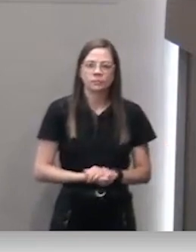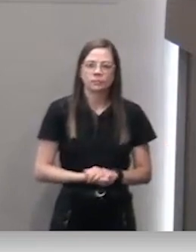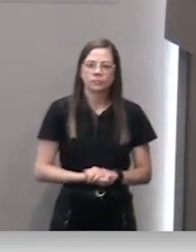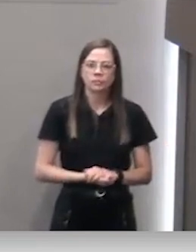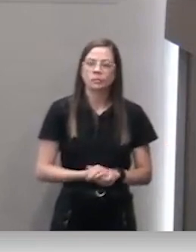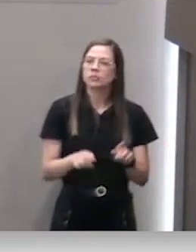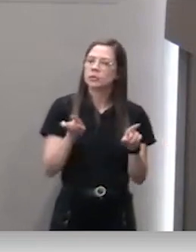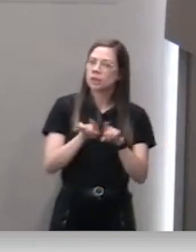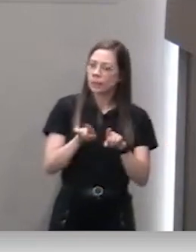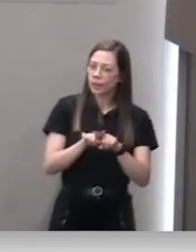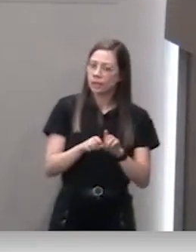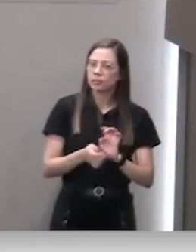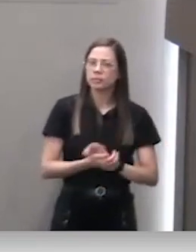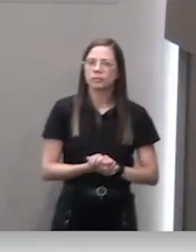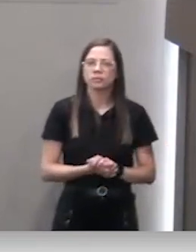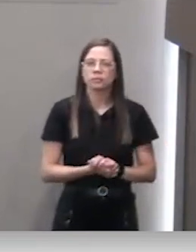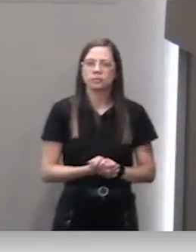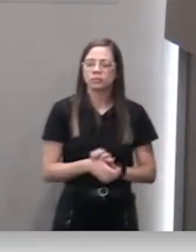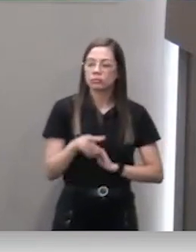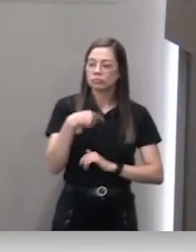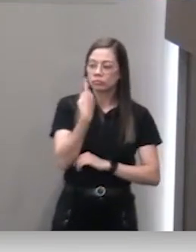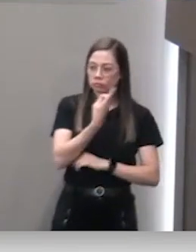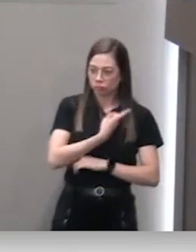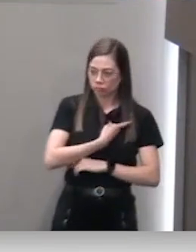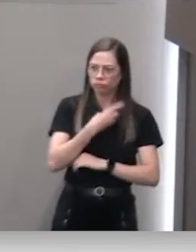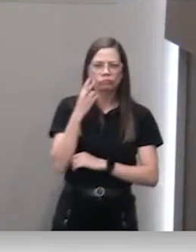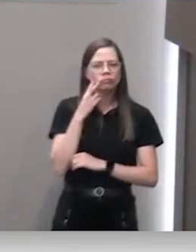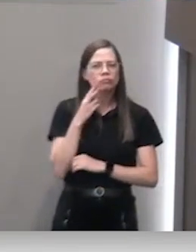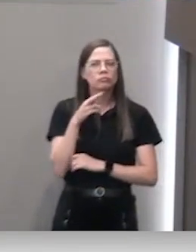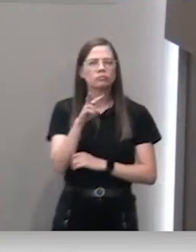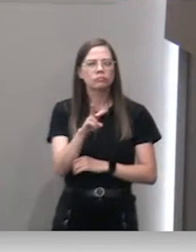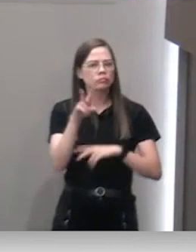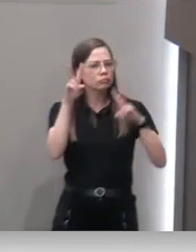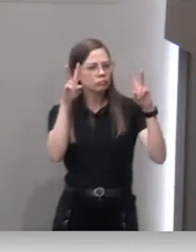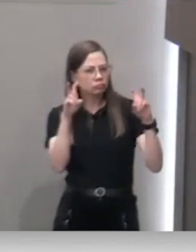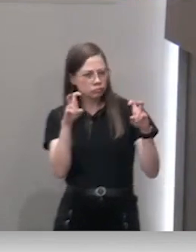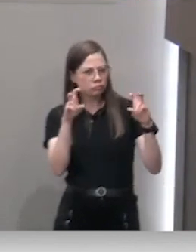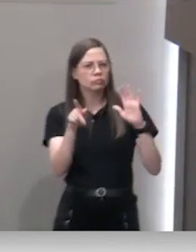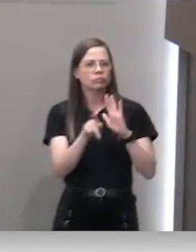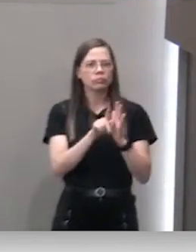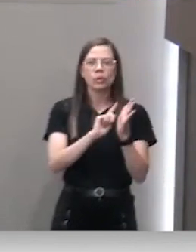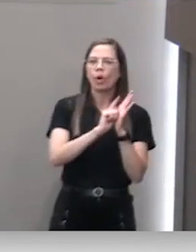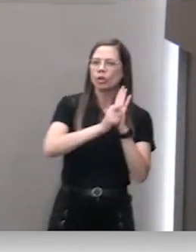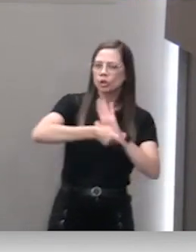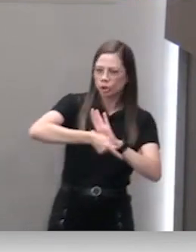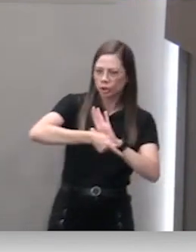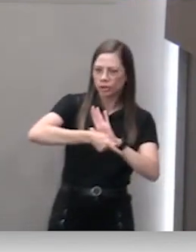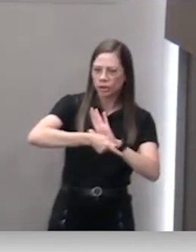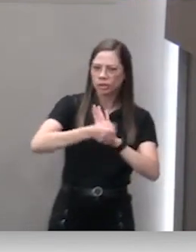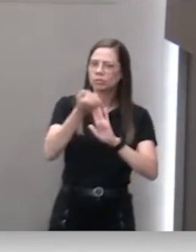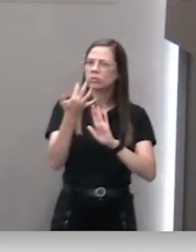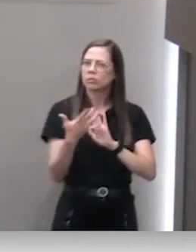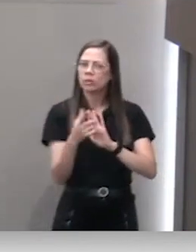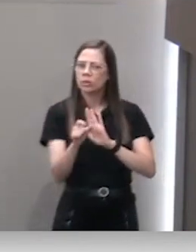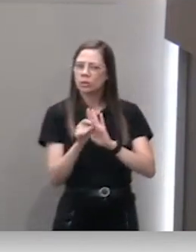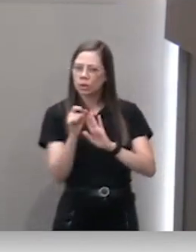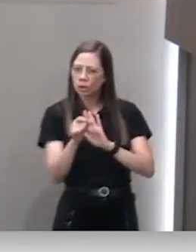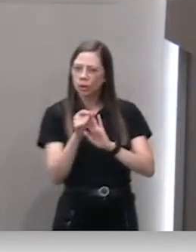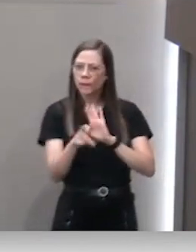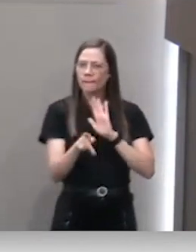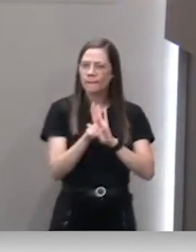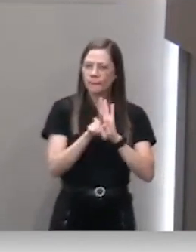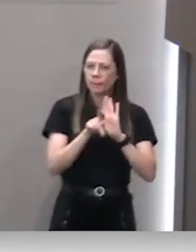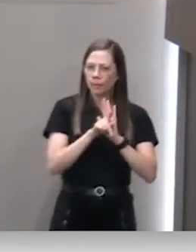Afinal de contas, a gente vê que esse tema sobre gênero e essa repercussão que